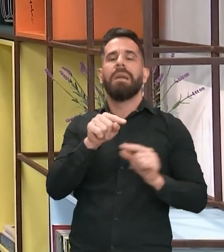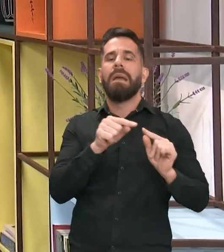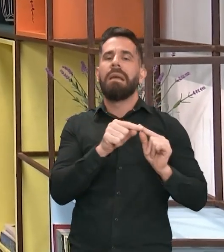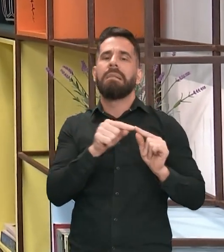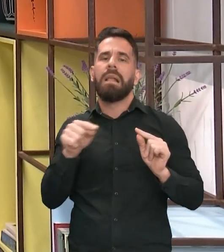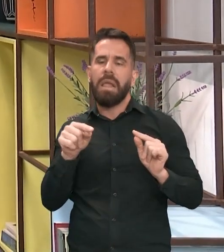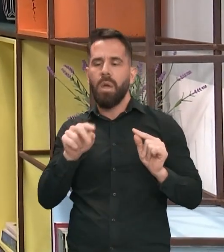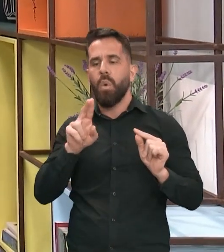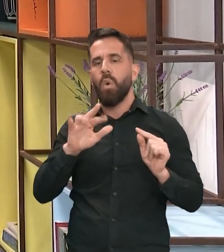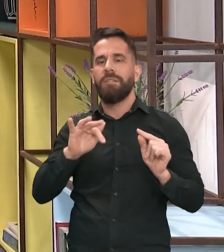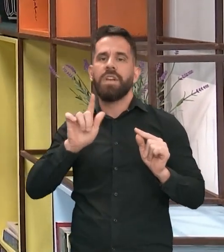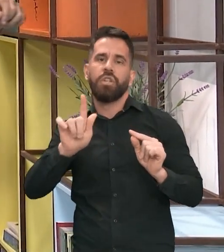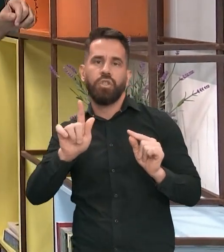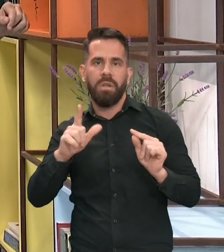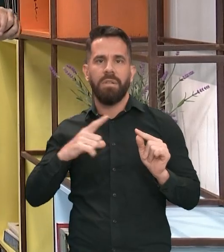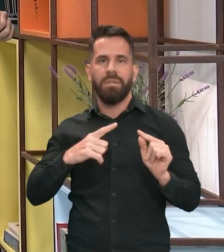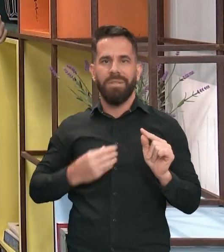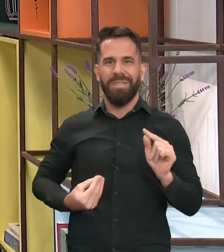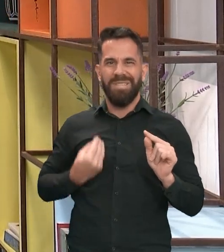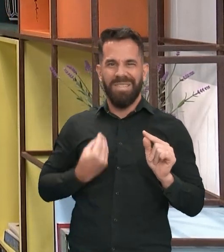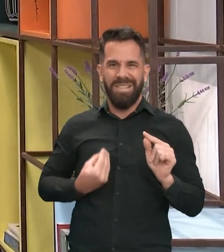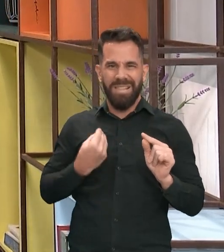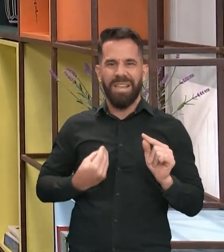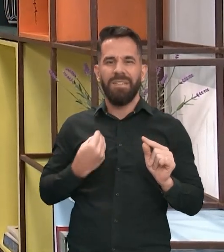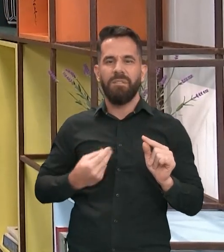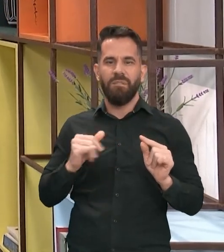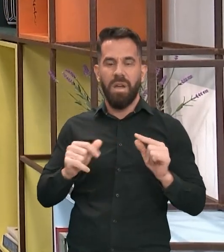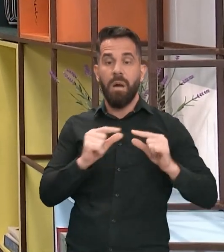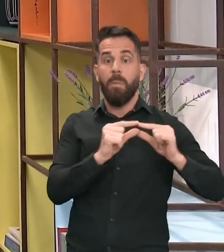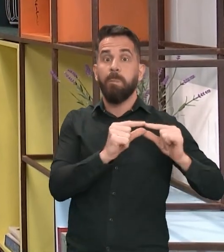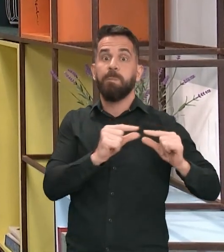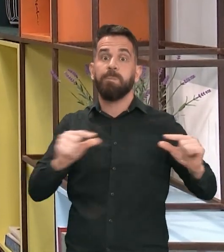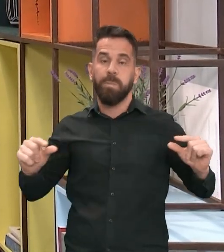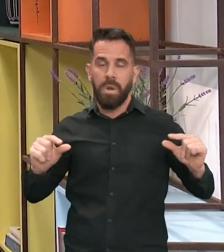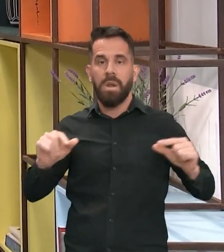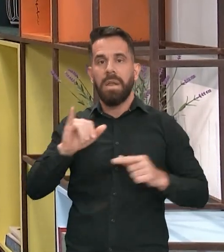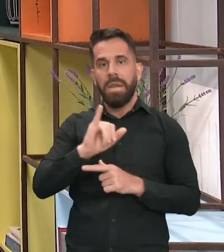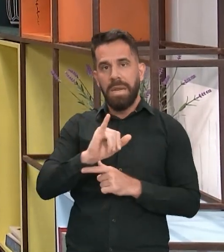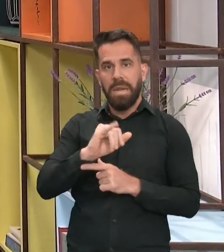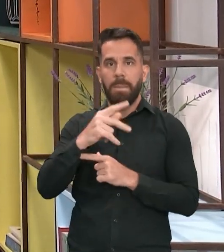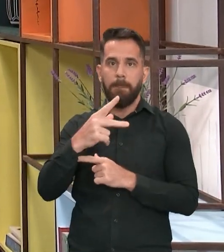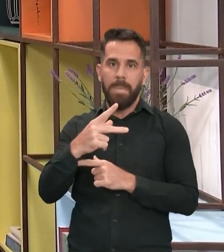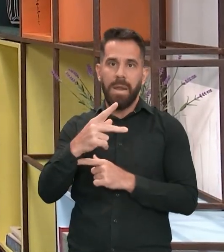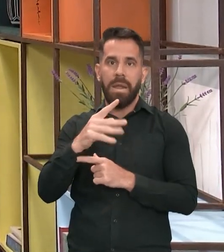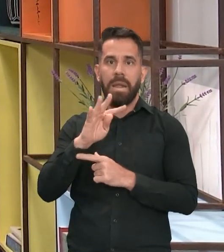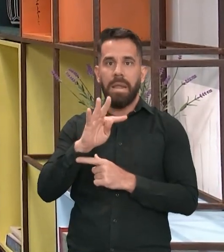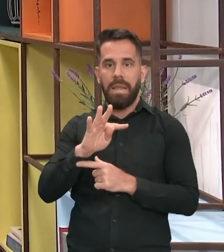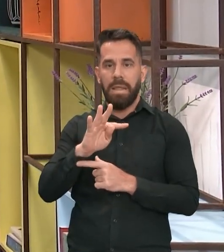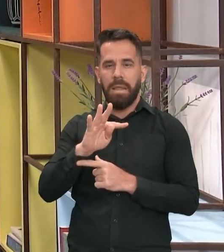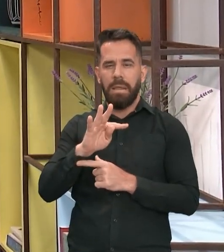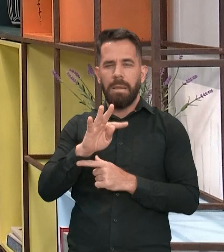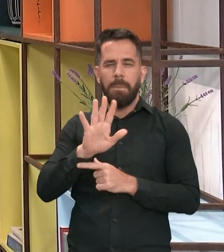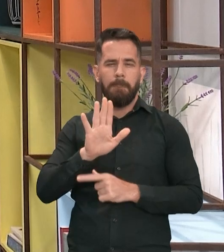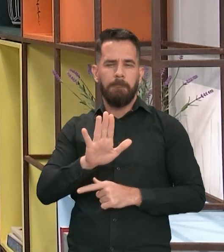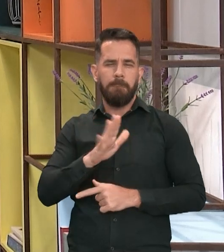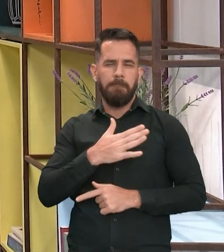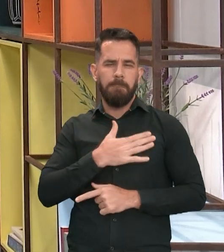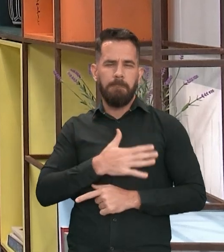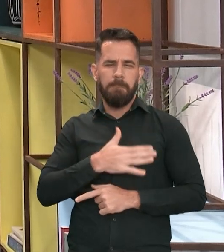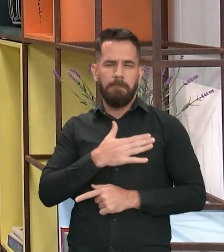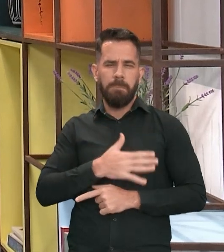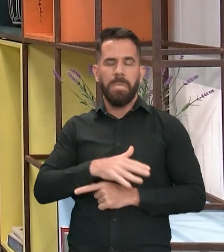@IPTESP_UFG. Vai aparecer aqui embaixo da tela para vocês, mas IPTESP se escreve deixa só um pouquinho mais na tela,